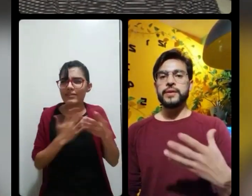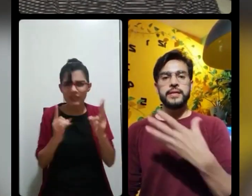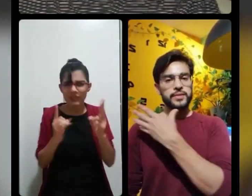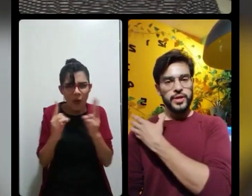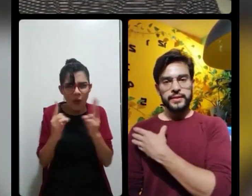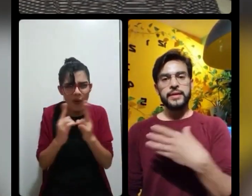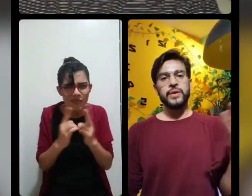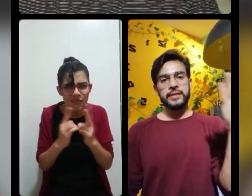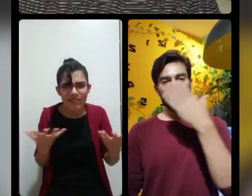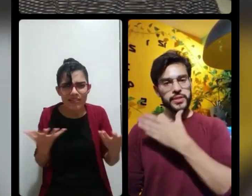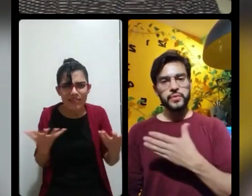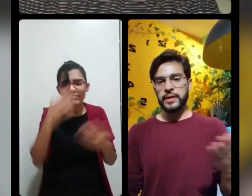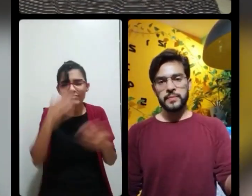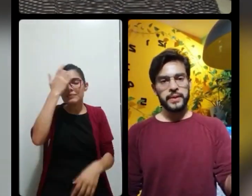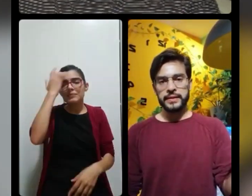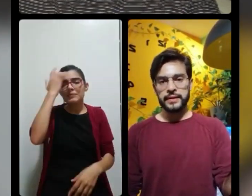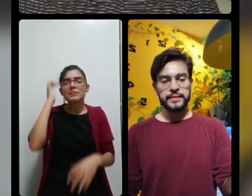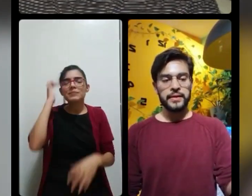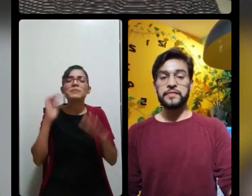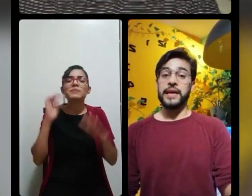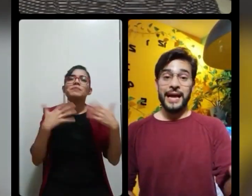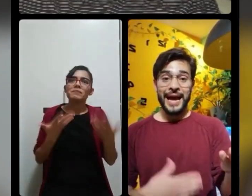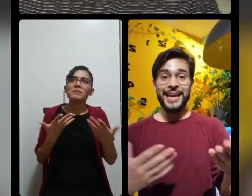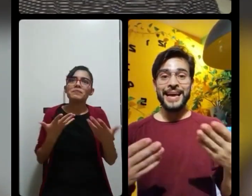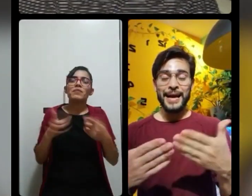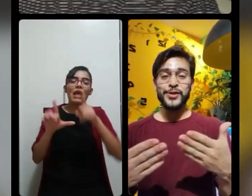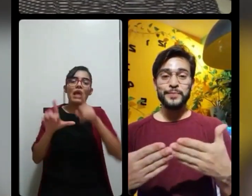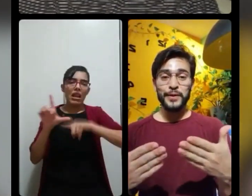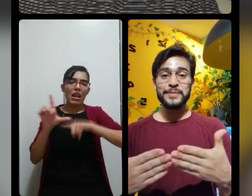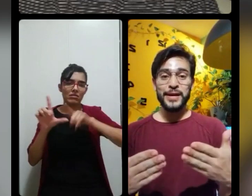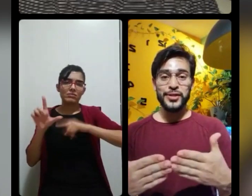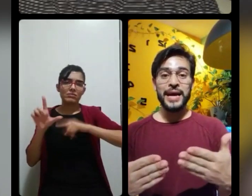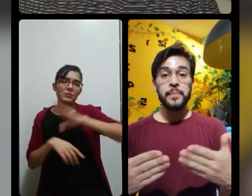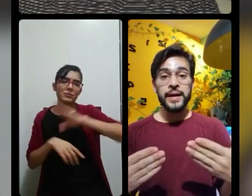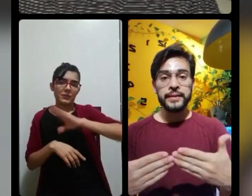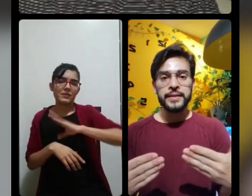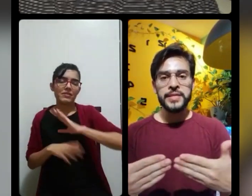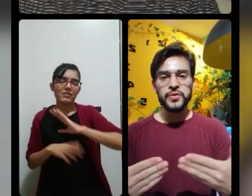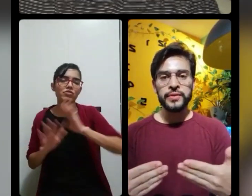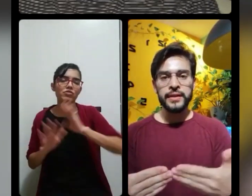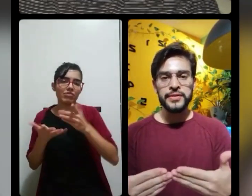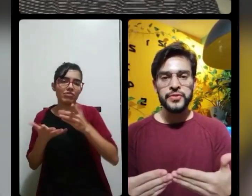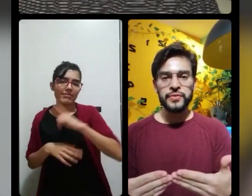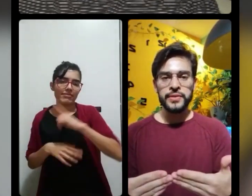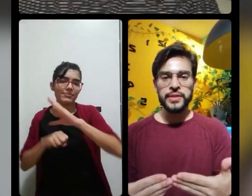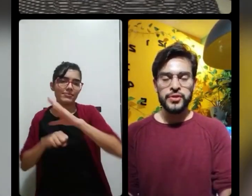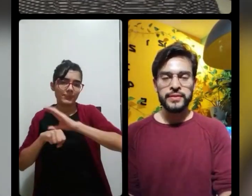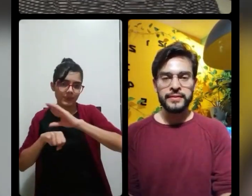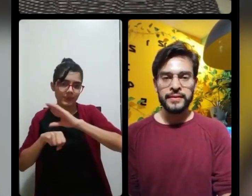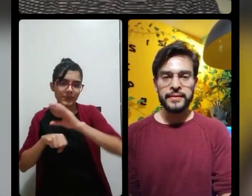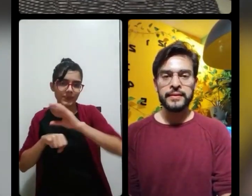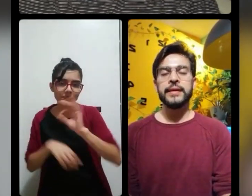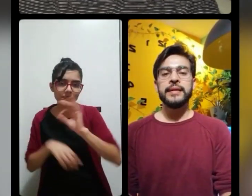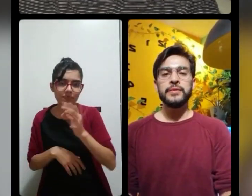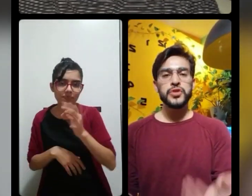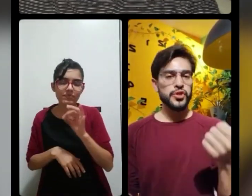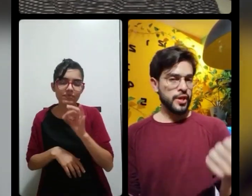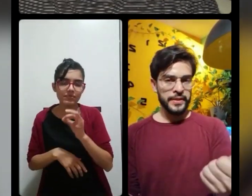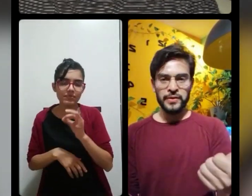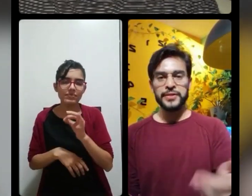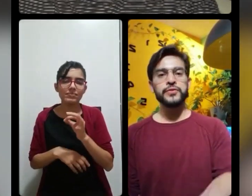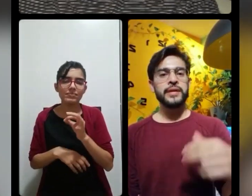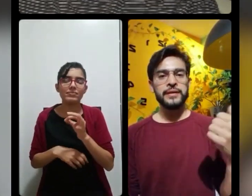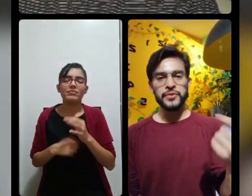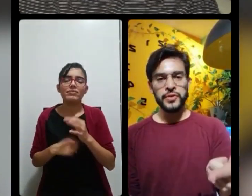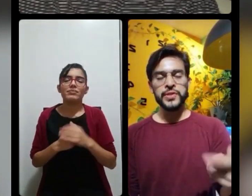letras português já tem uma tradição ampla, grande, né? Aí a gente pode imaginar a partir dessas contradições que a gente tem no